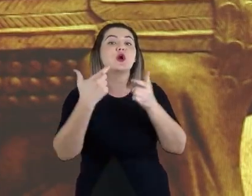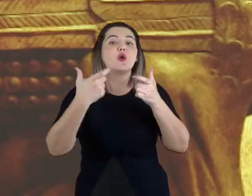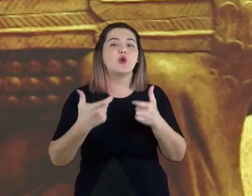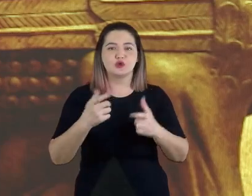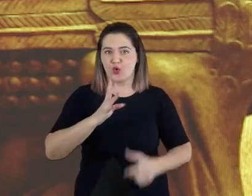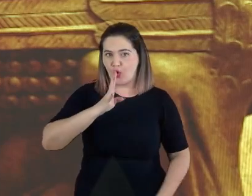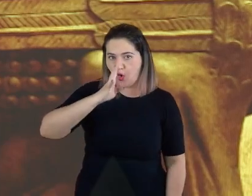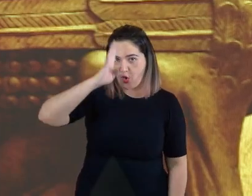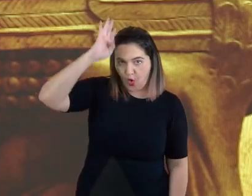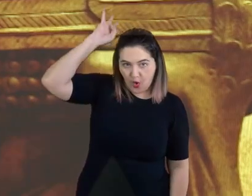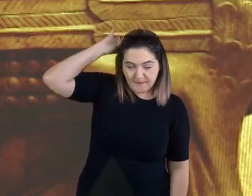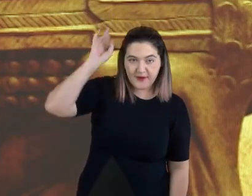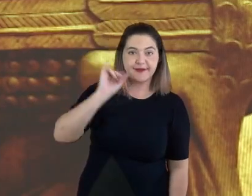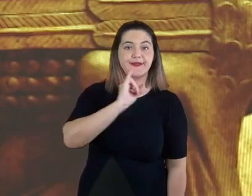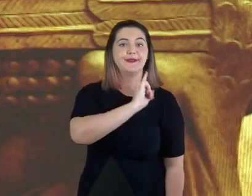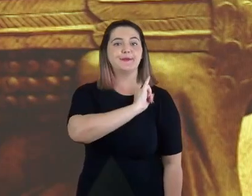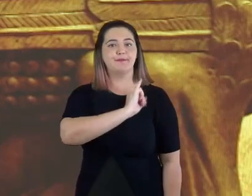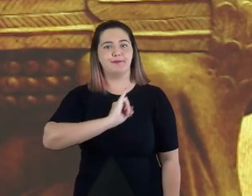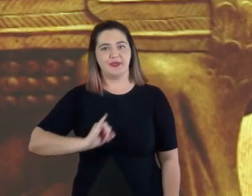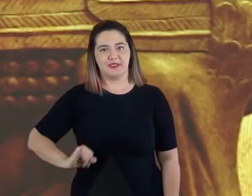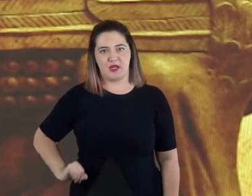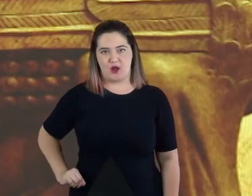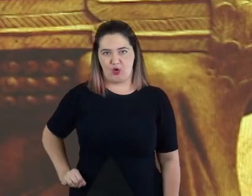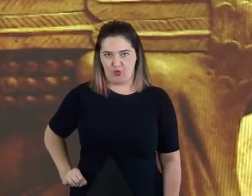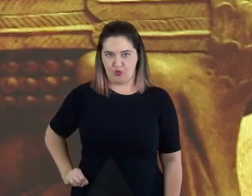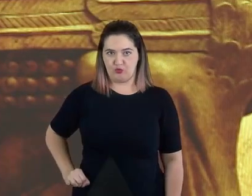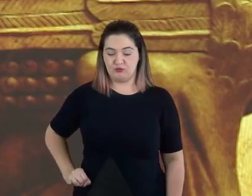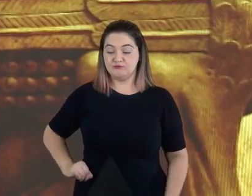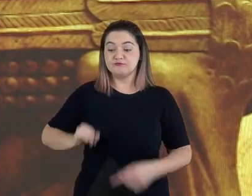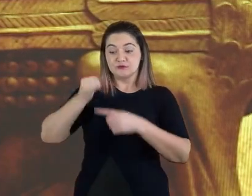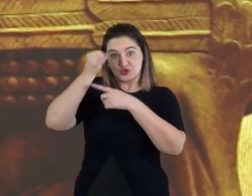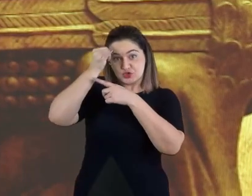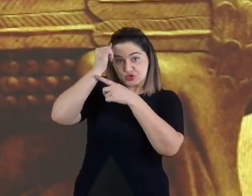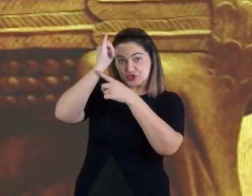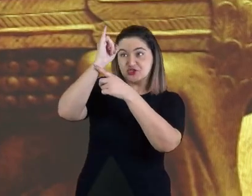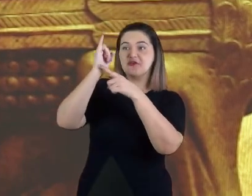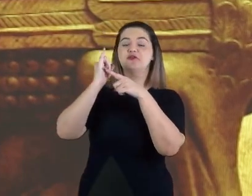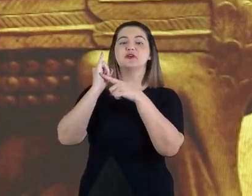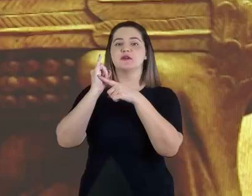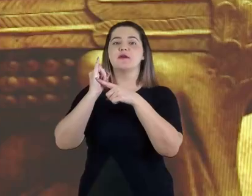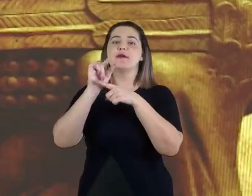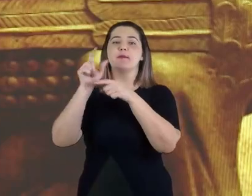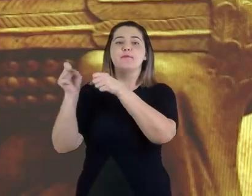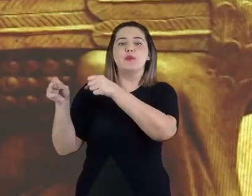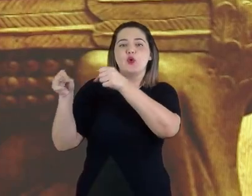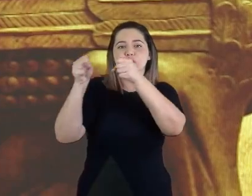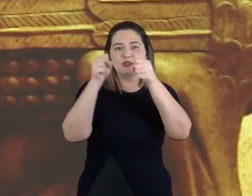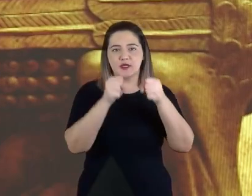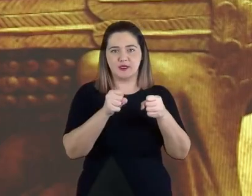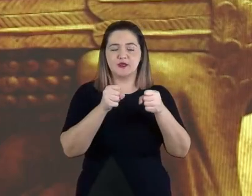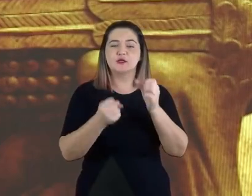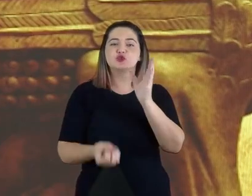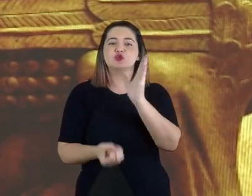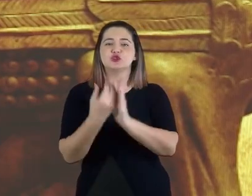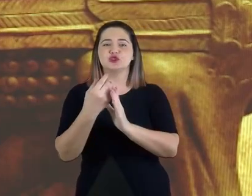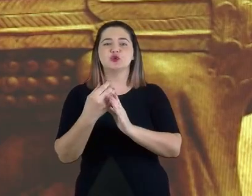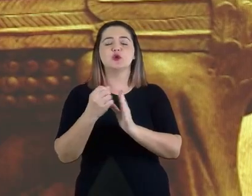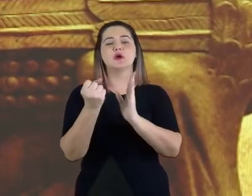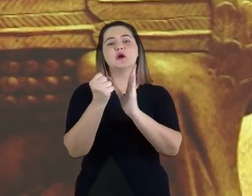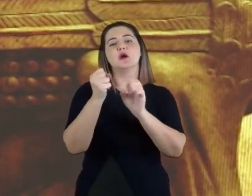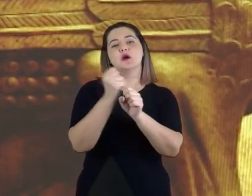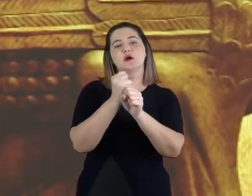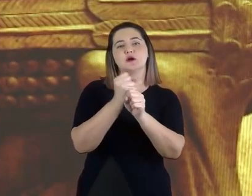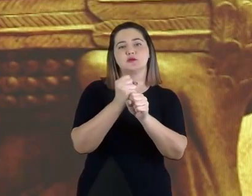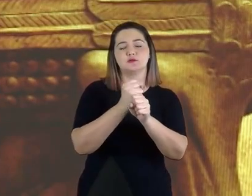agora modificada, e que esse pequeno chifre, que daria prosseguimento à Roma, surgiria depois do ano